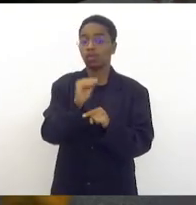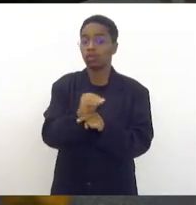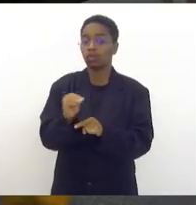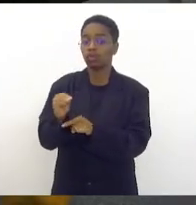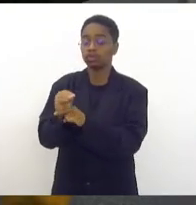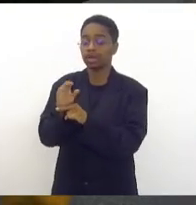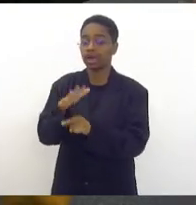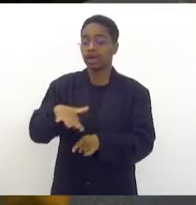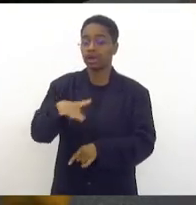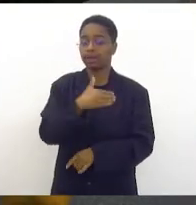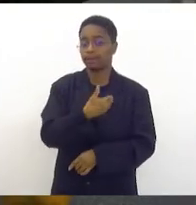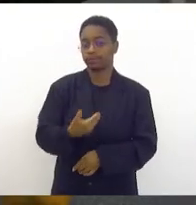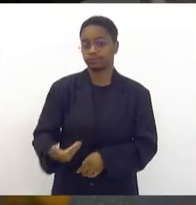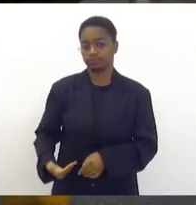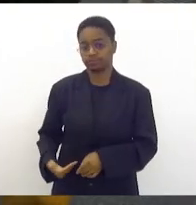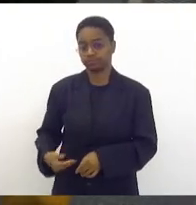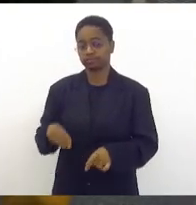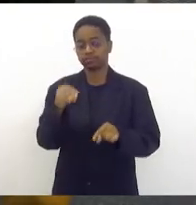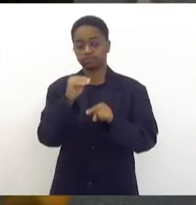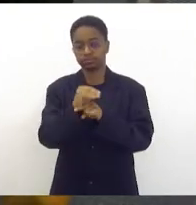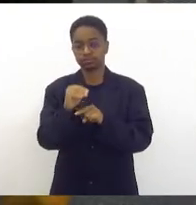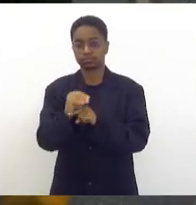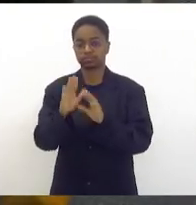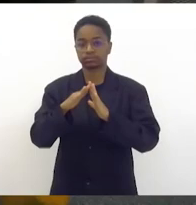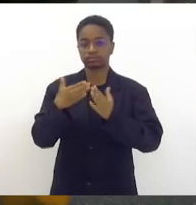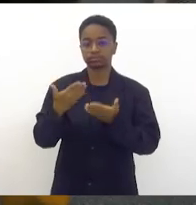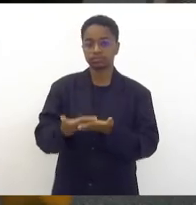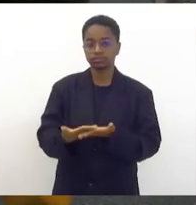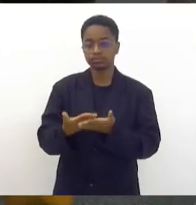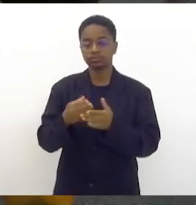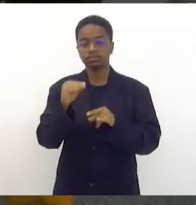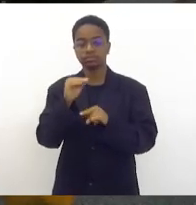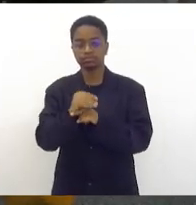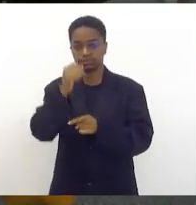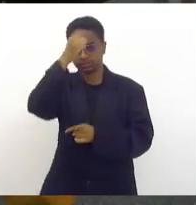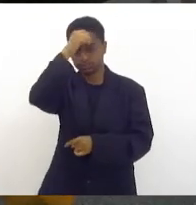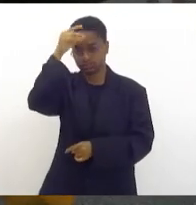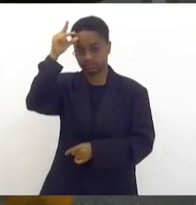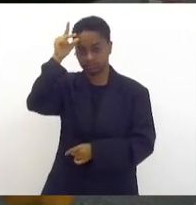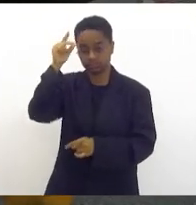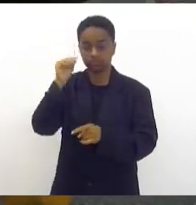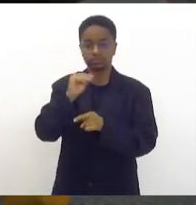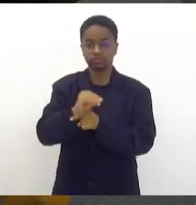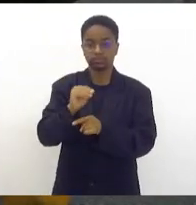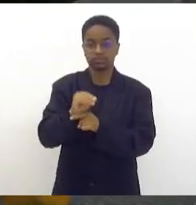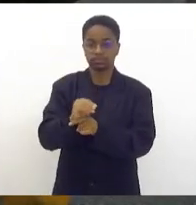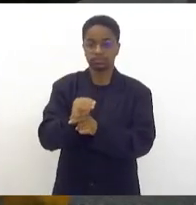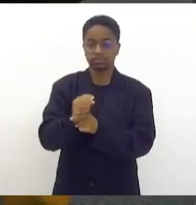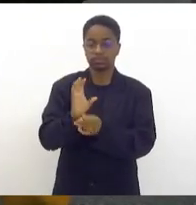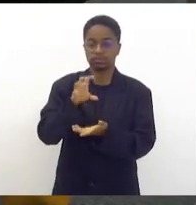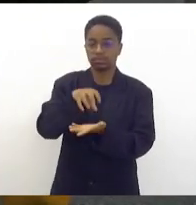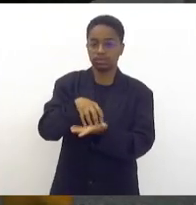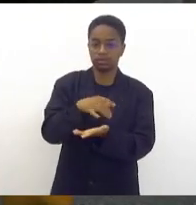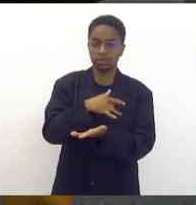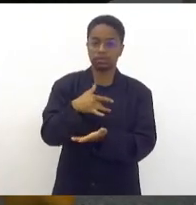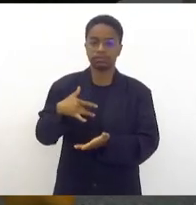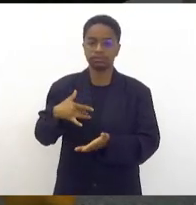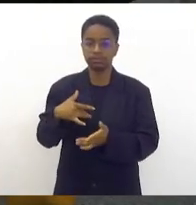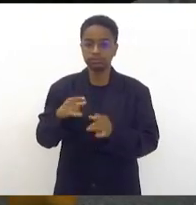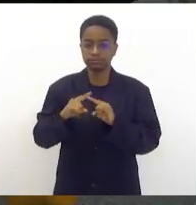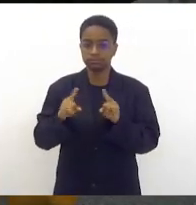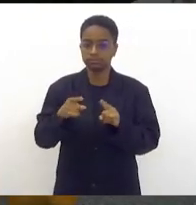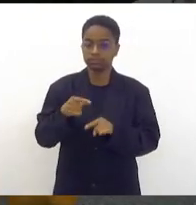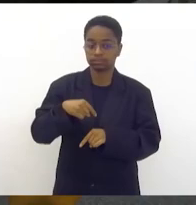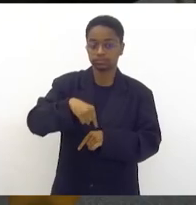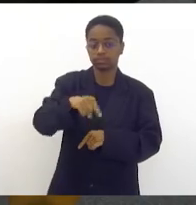patrimônio público, de cuidar dos colégios, de cuidar da prefeitura, de cuidar dos centros de saúde. Agora, ir para a